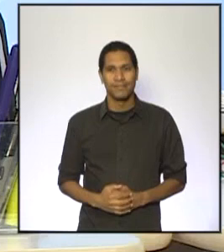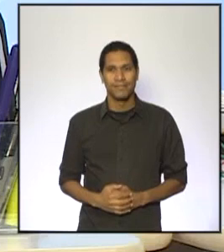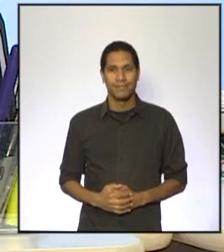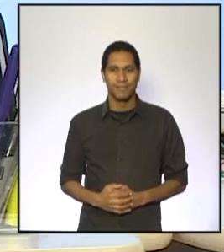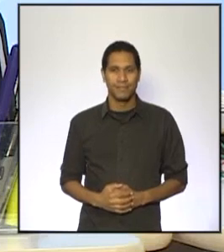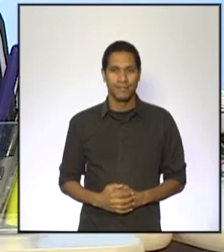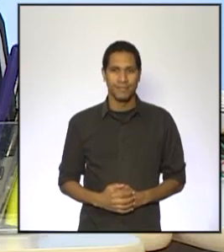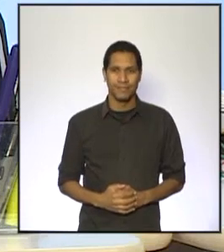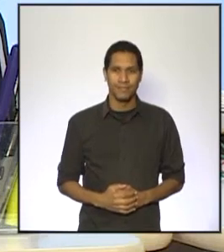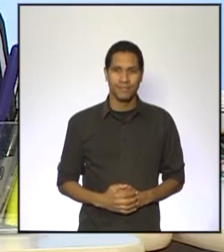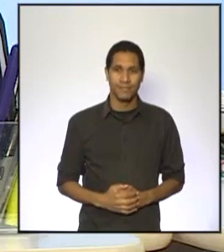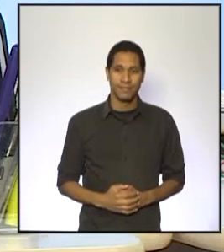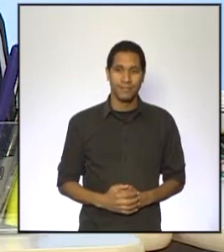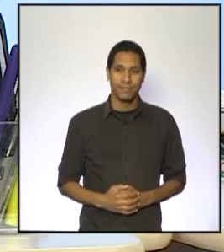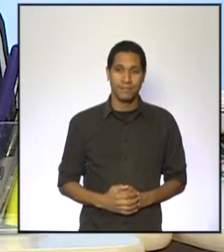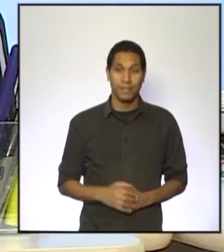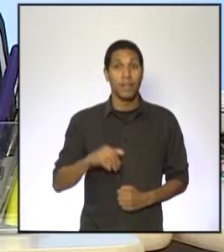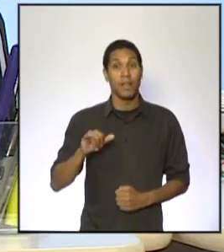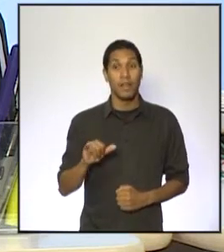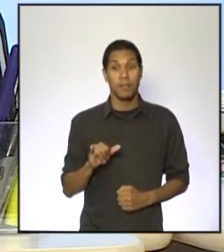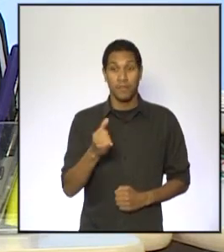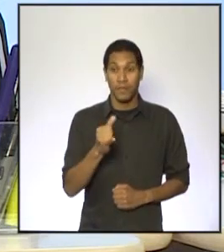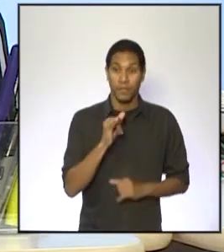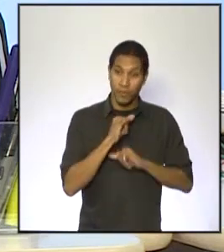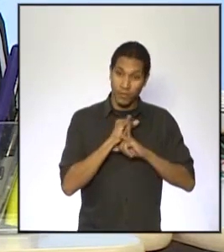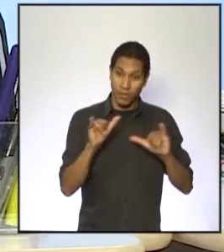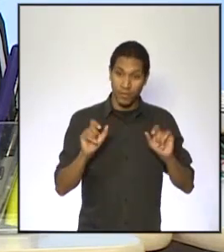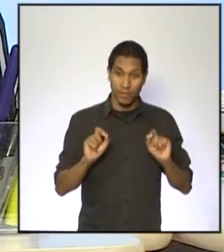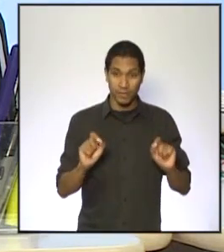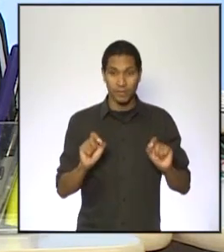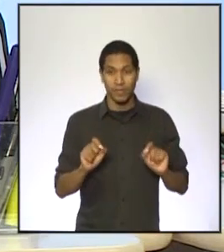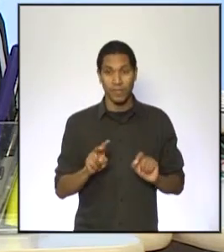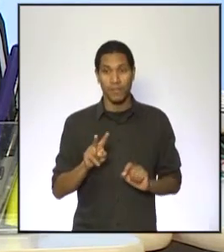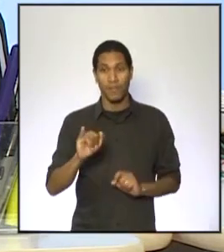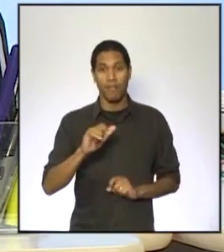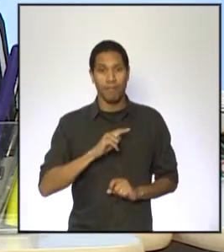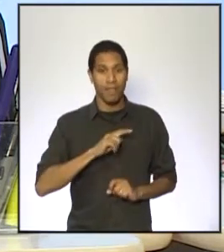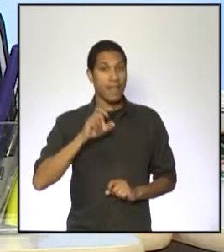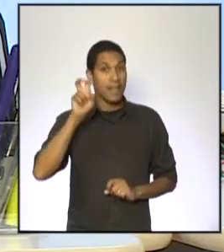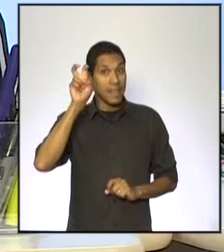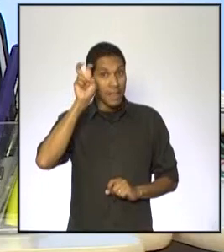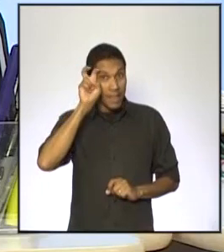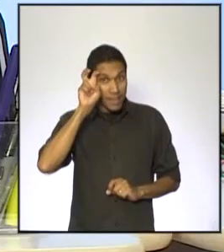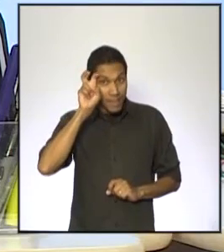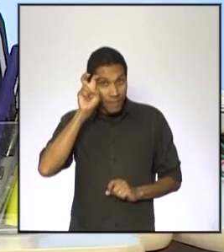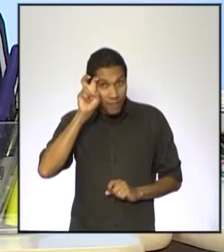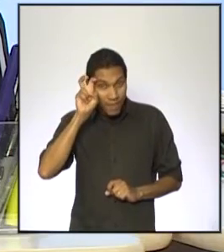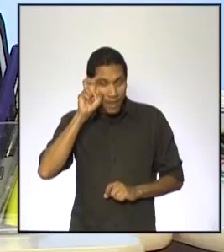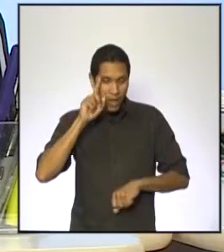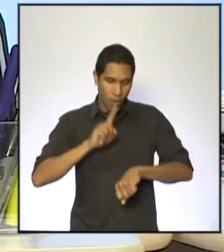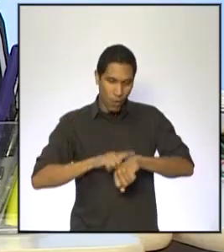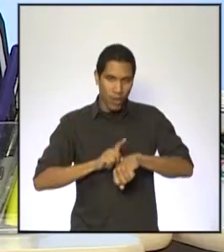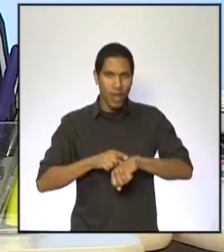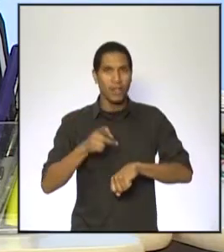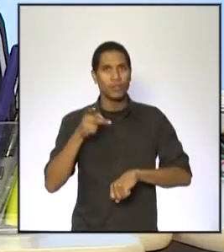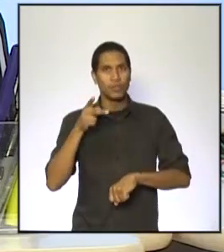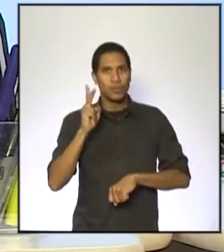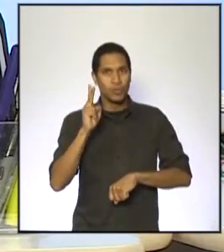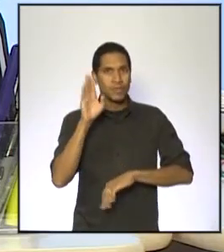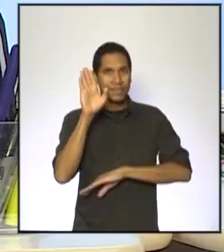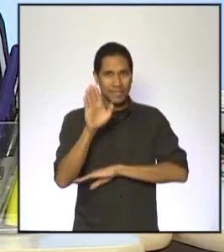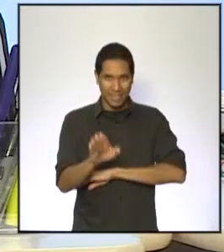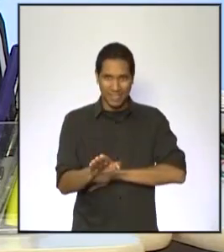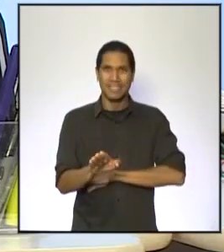E já deixo o convite para vocês. Teremos uma aula na quinta-feira, às 14h.